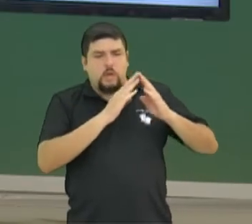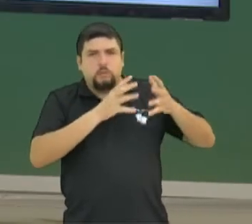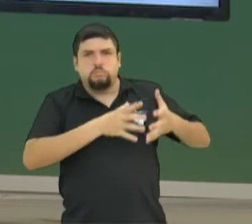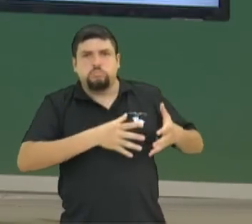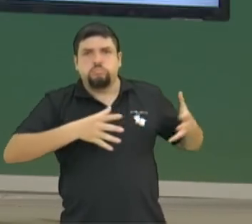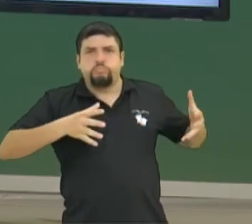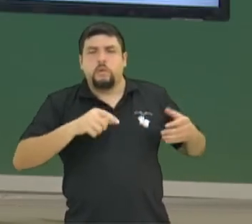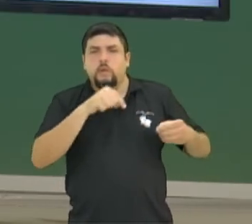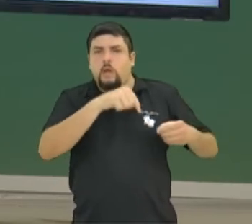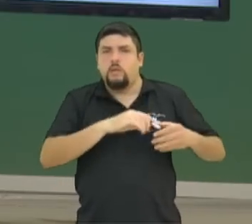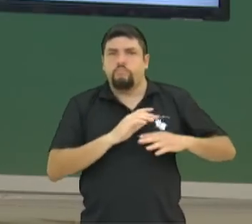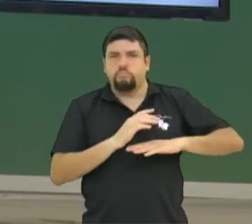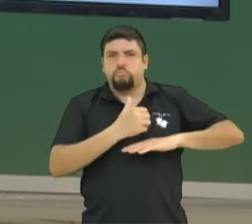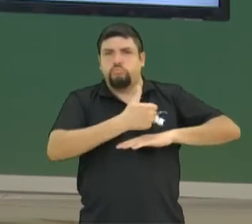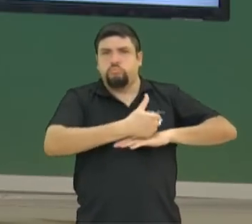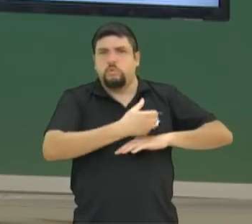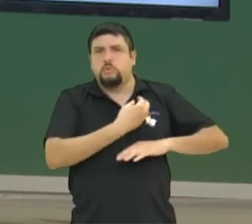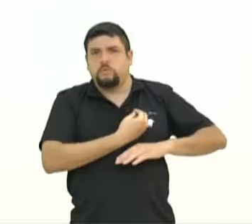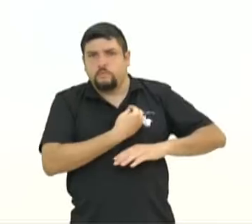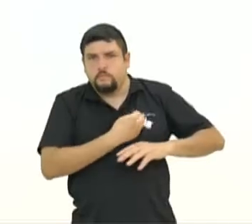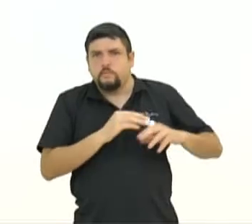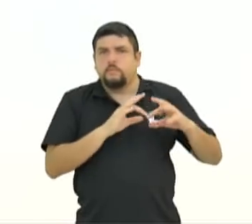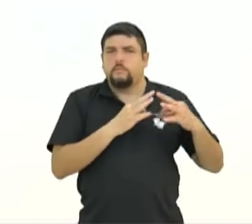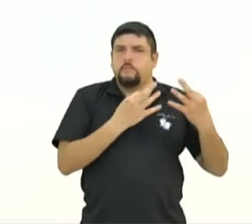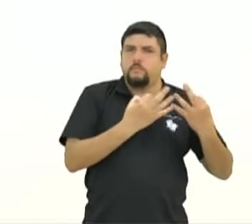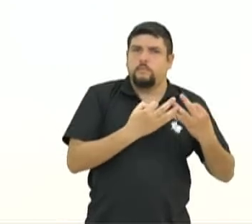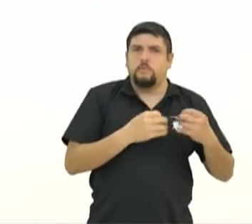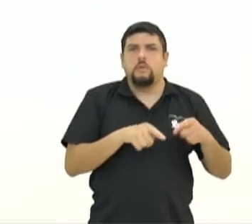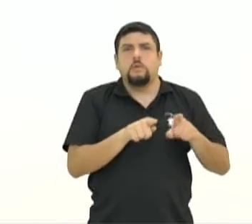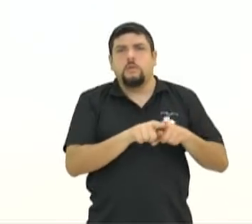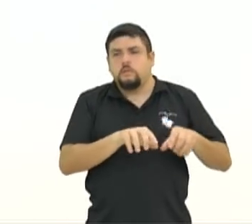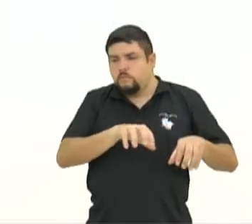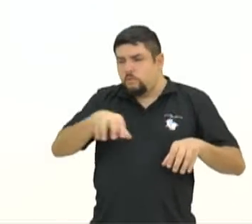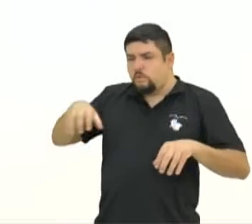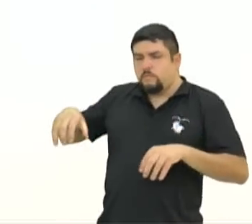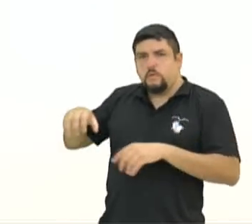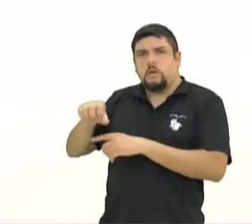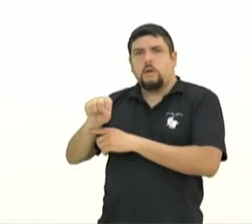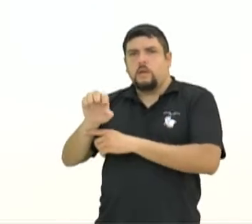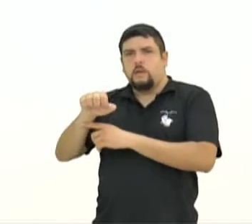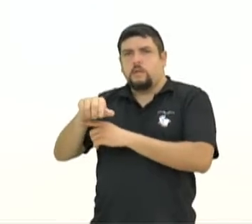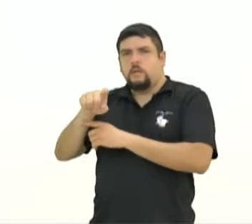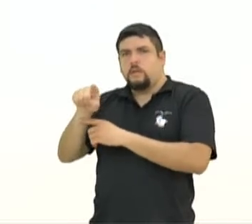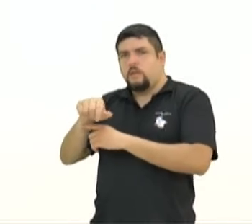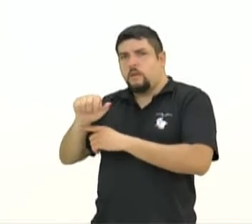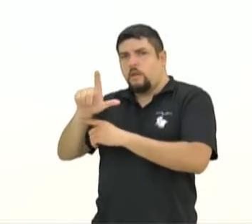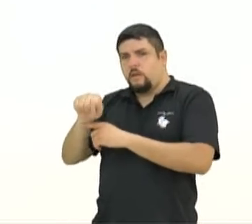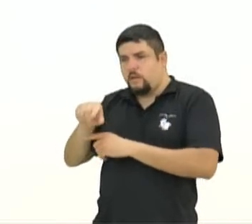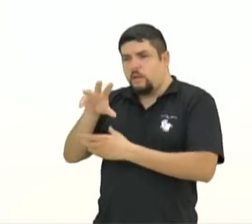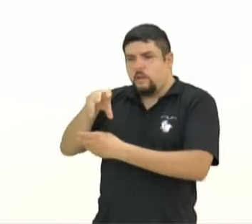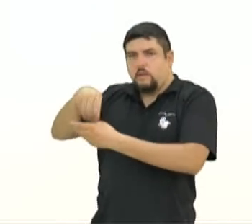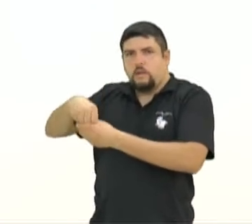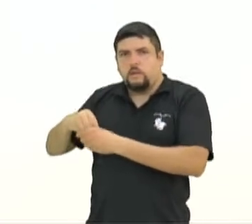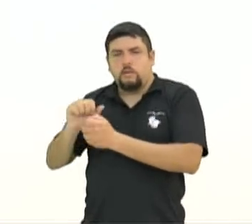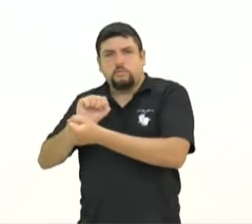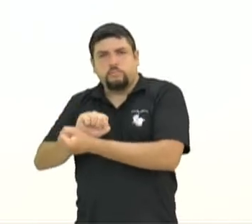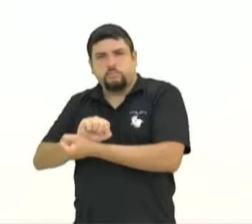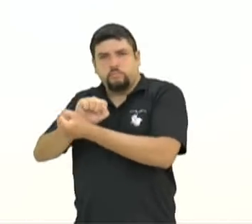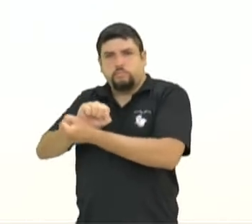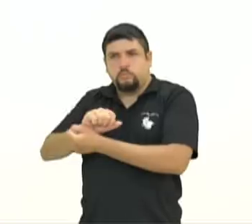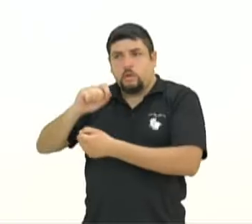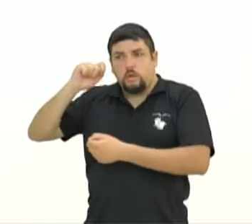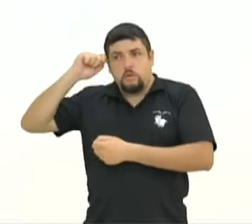viver, o senhor de engenho, a sua família, a senzala, que é onde vão viver os escravos, os negros africanos que